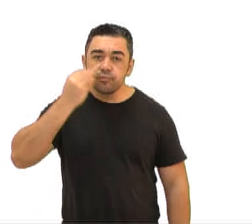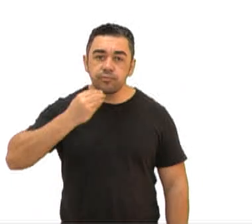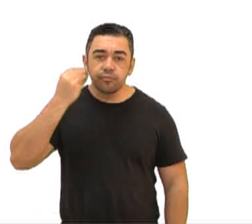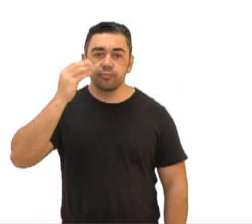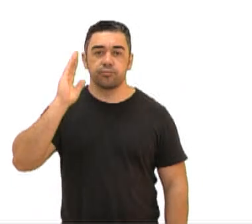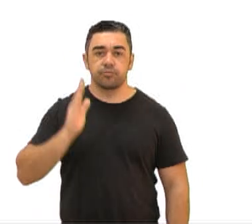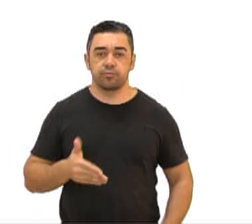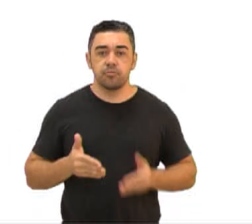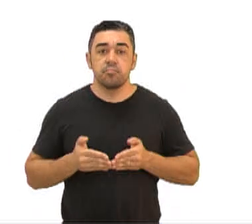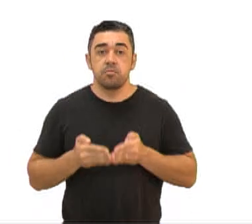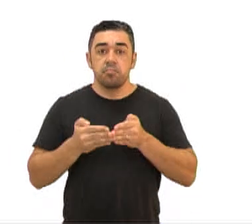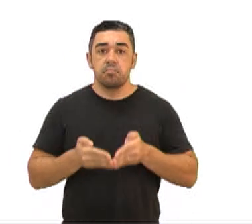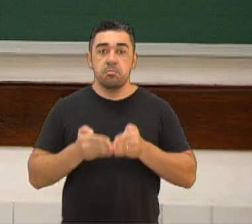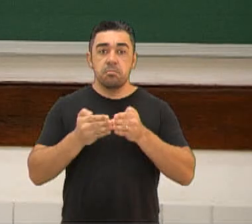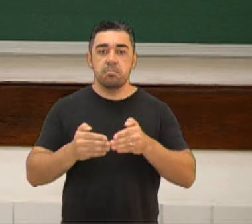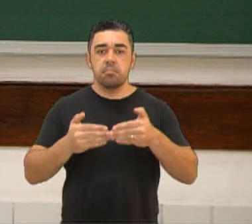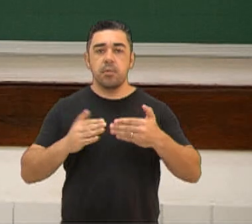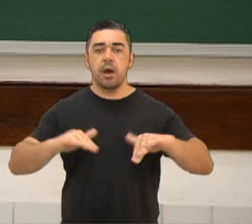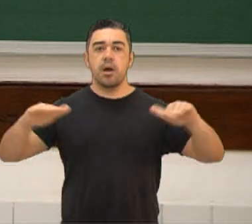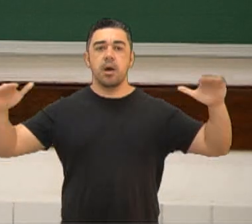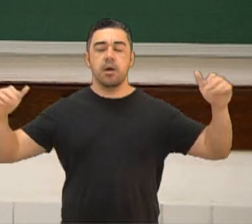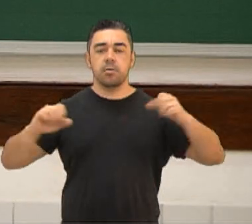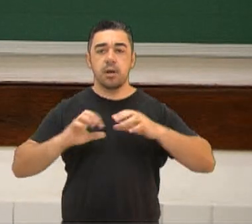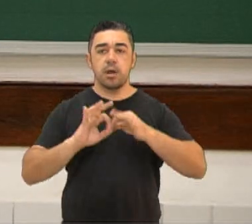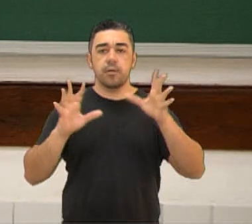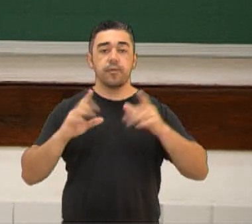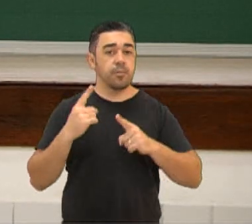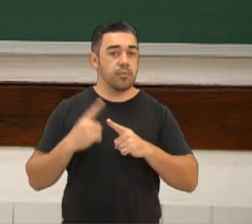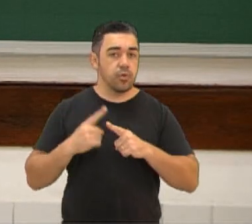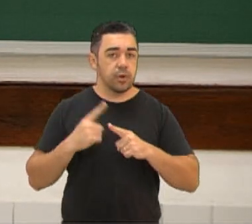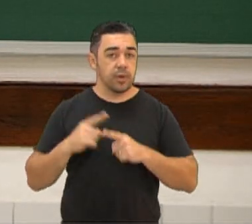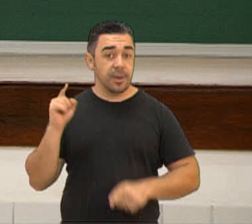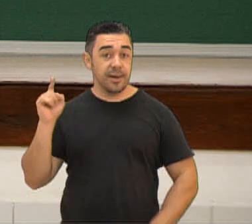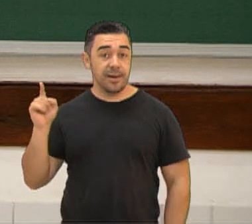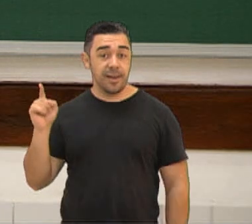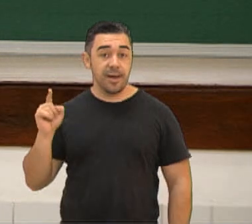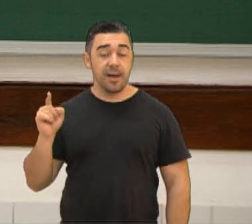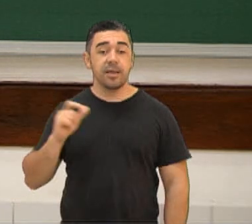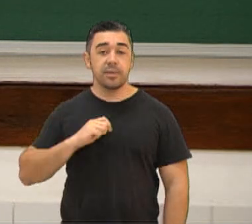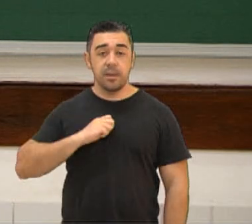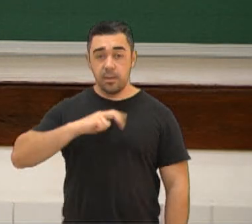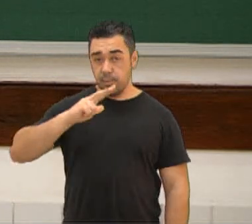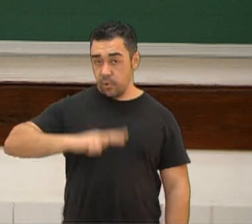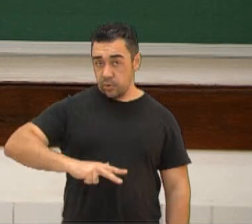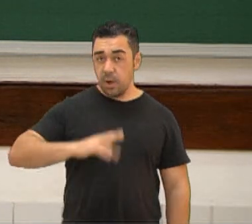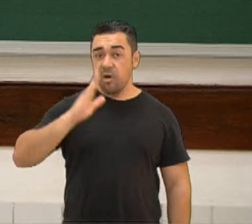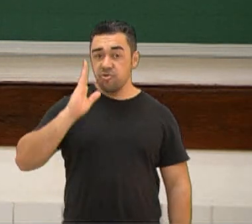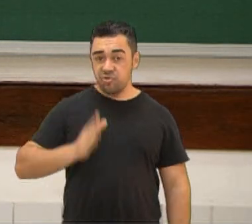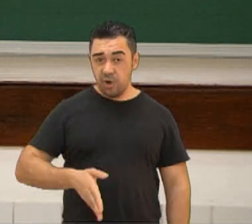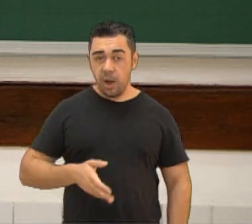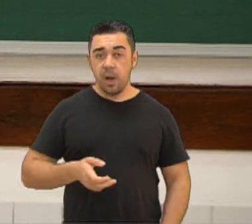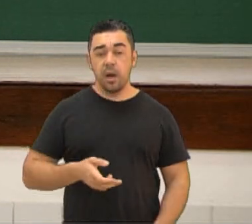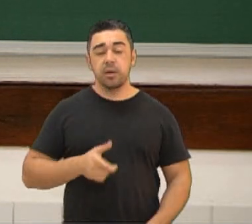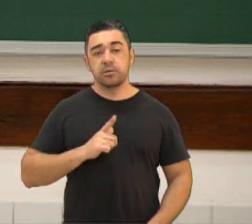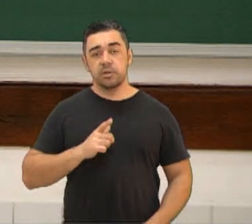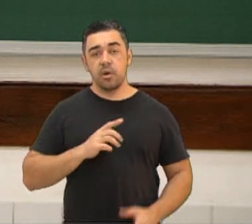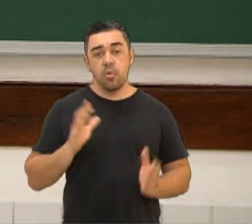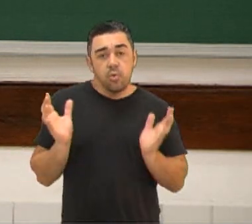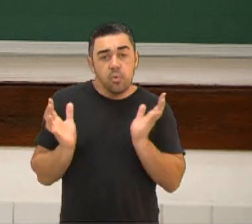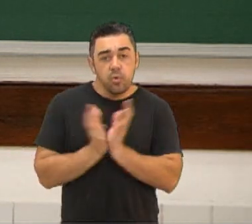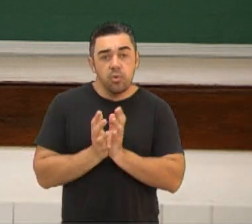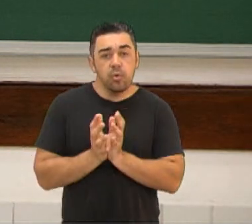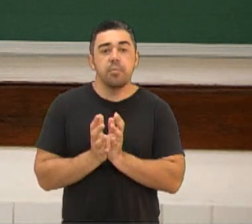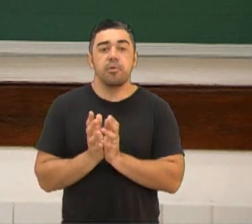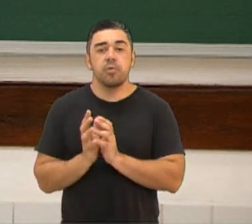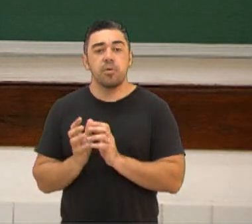navegação de mar aberto. O que isso quer dizer? Porque, na verdade, ali em Portugal, eles já faziam pescas em mar aberto. Eles já tinham esse